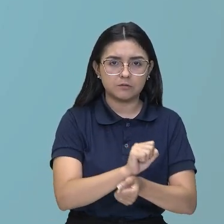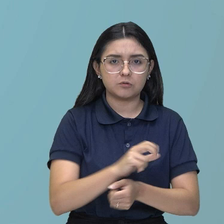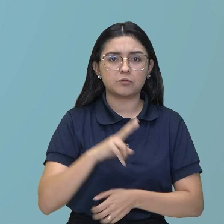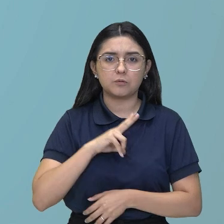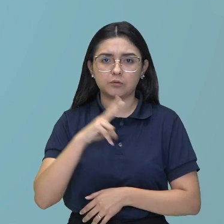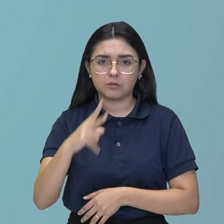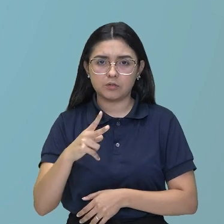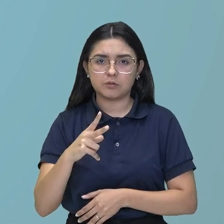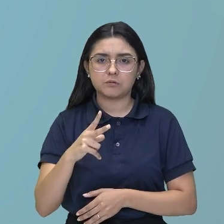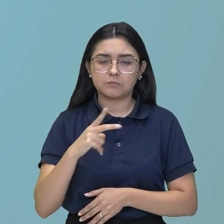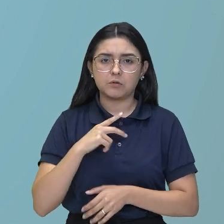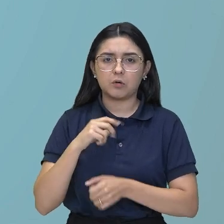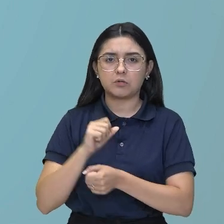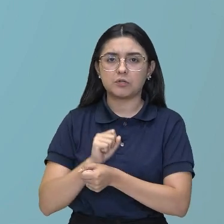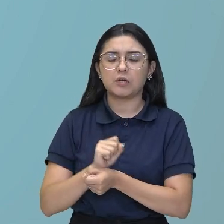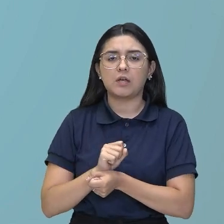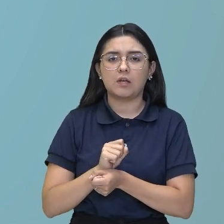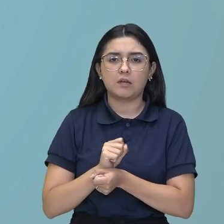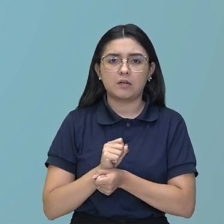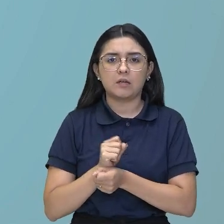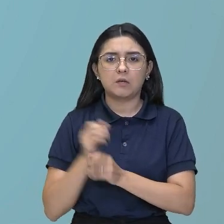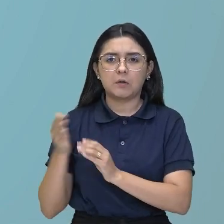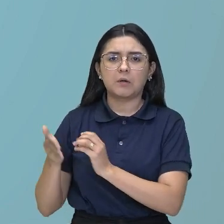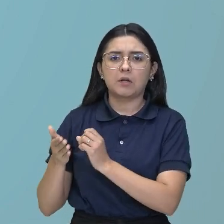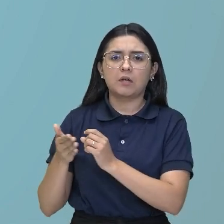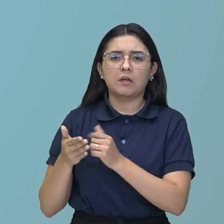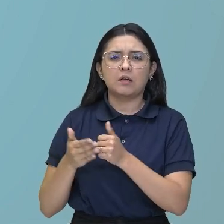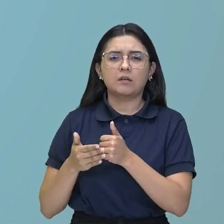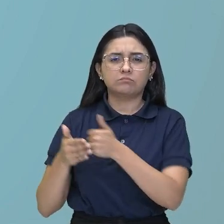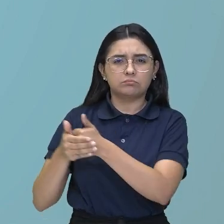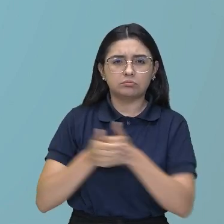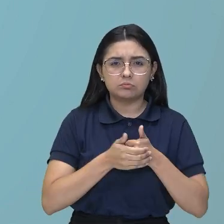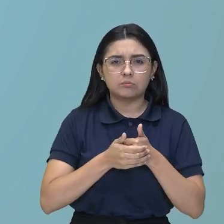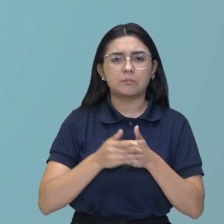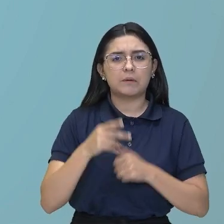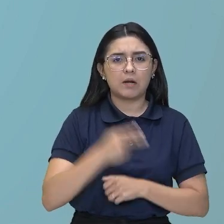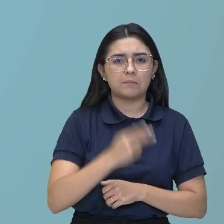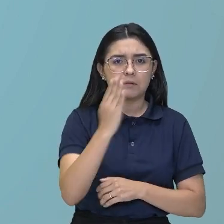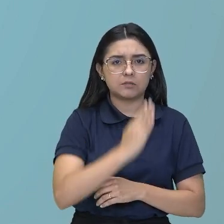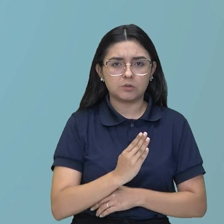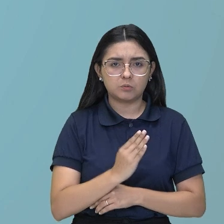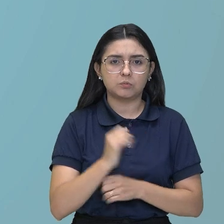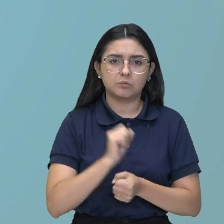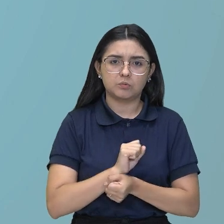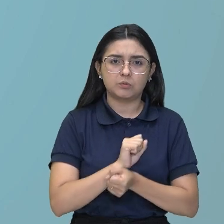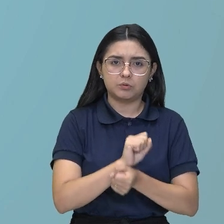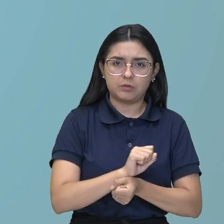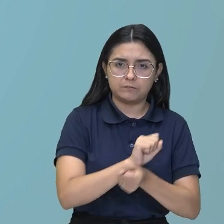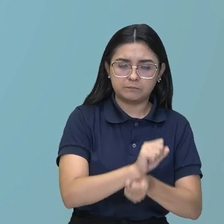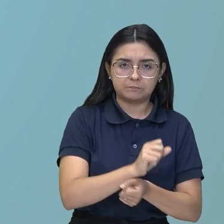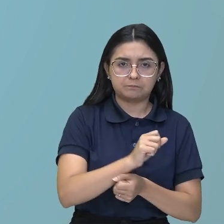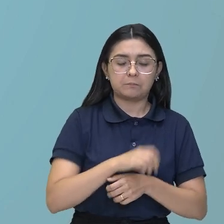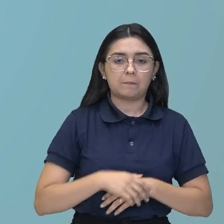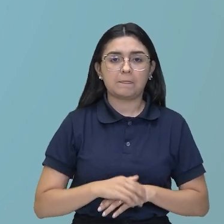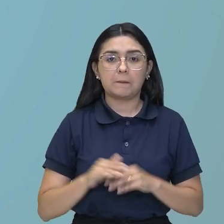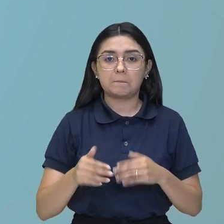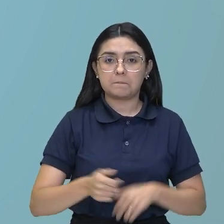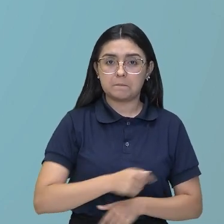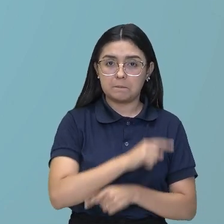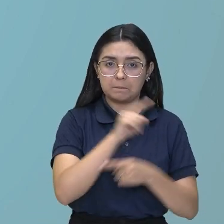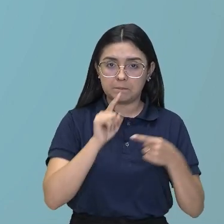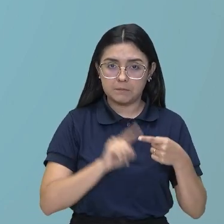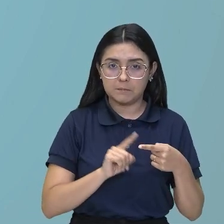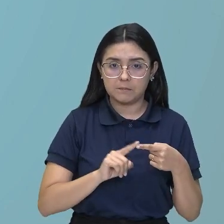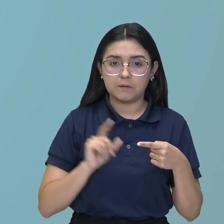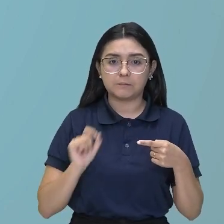portugueses escravizar os negros e trazer aqui para o Brasil? Primeiro motivo,